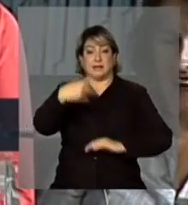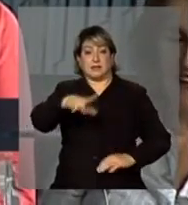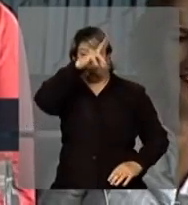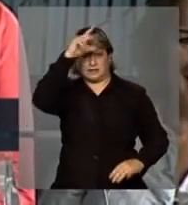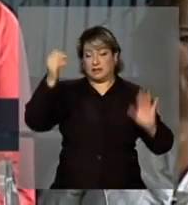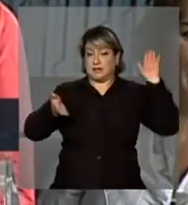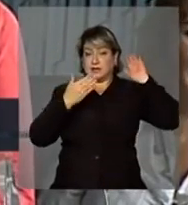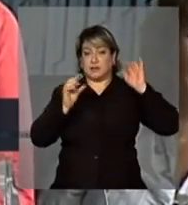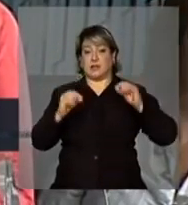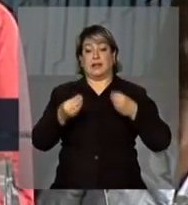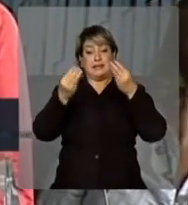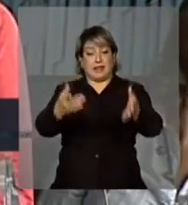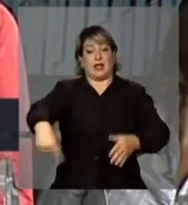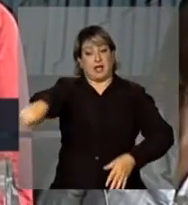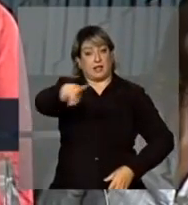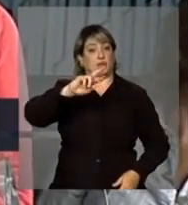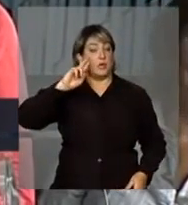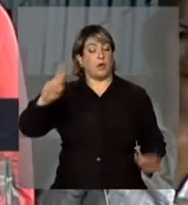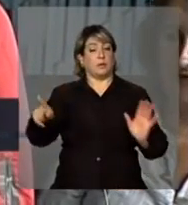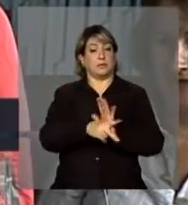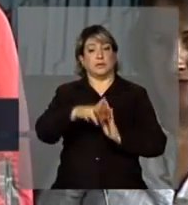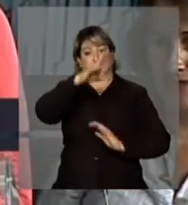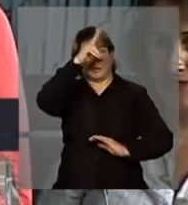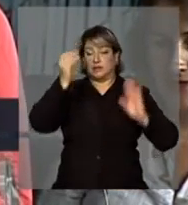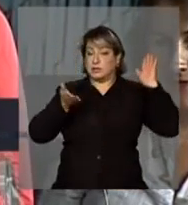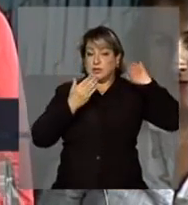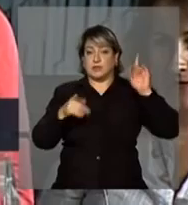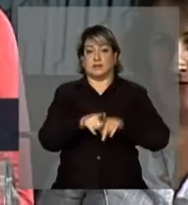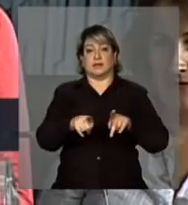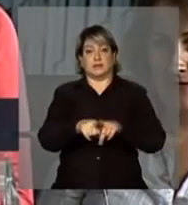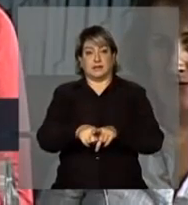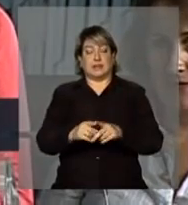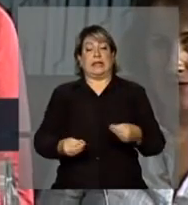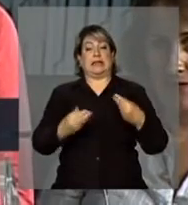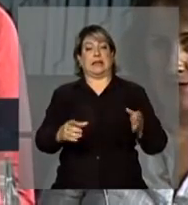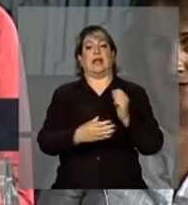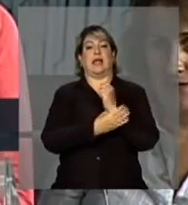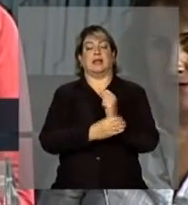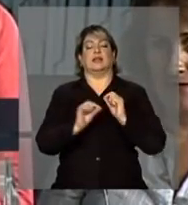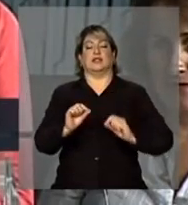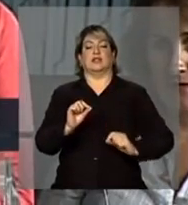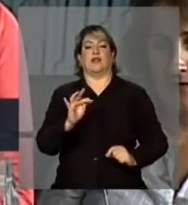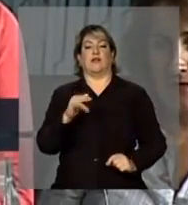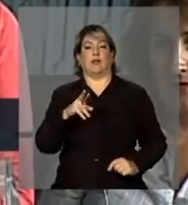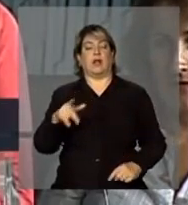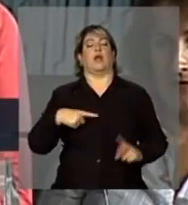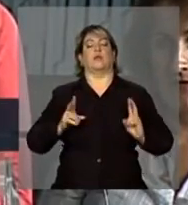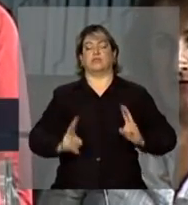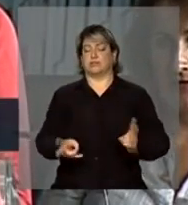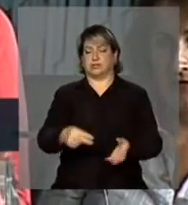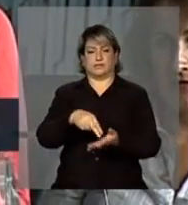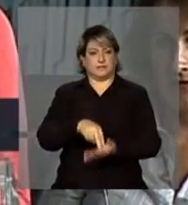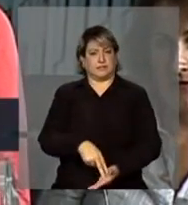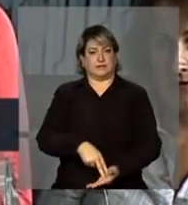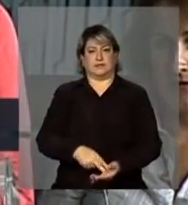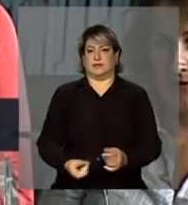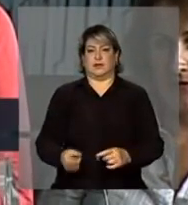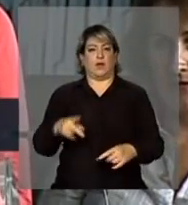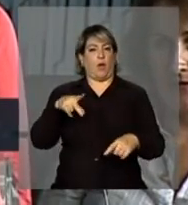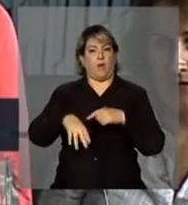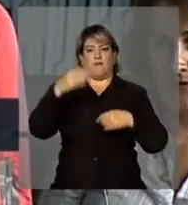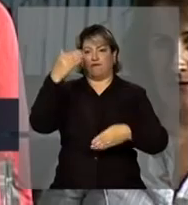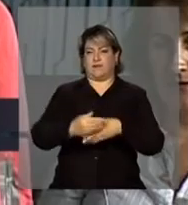né, aos povos indígenas, garantir que a FUNAI permanece firme e forte e que a gente tem